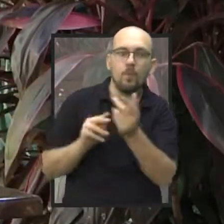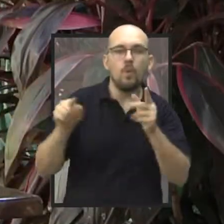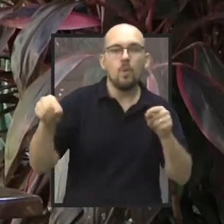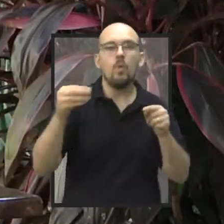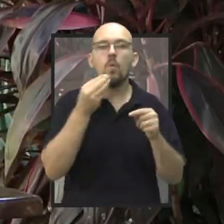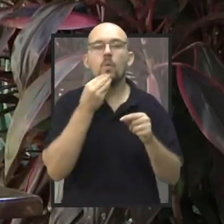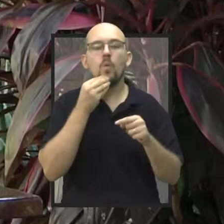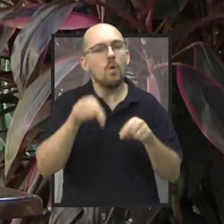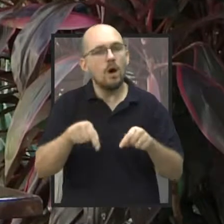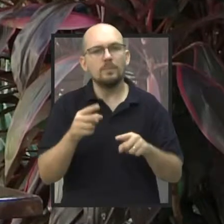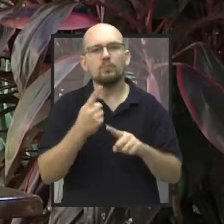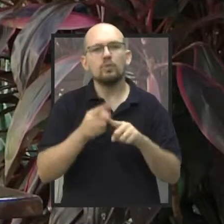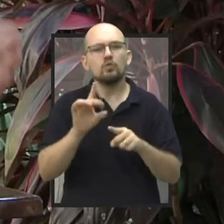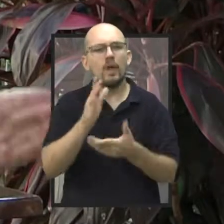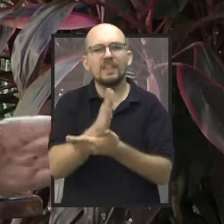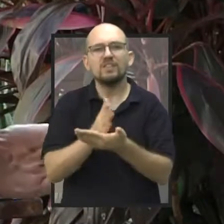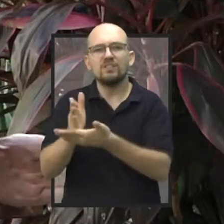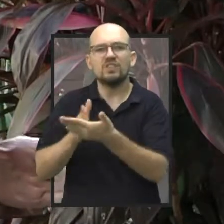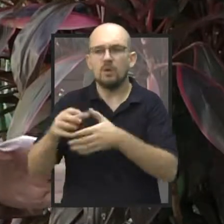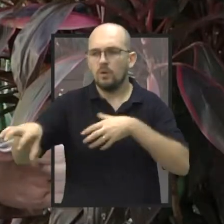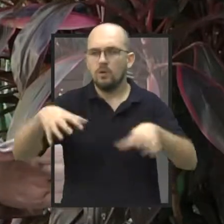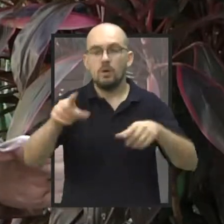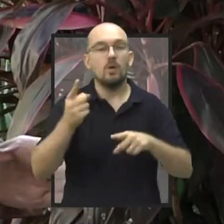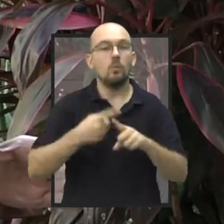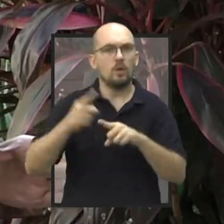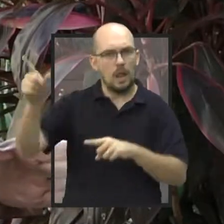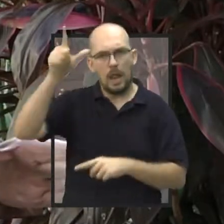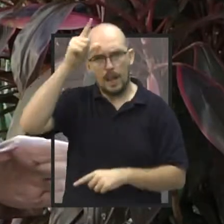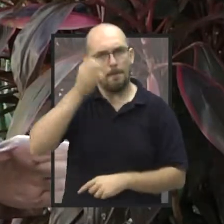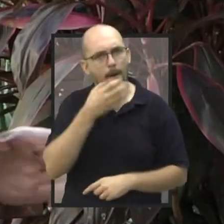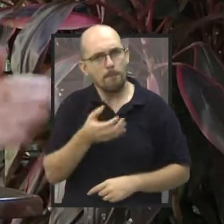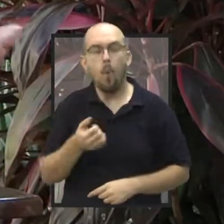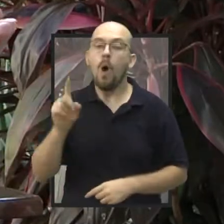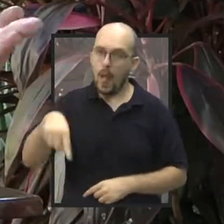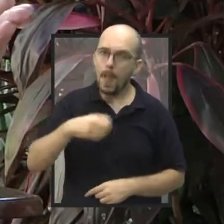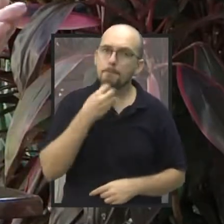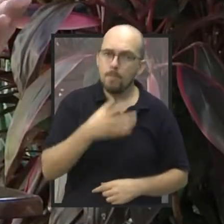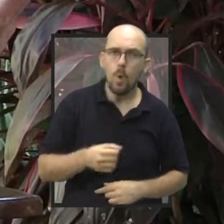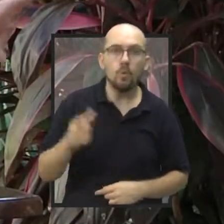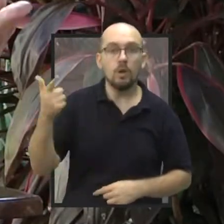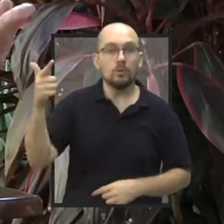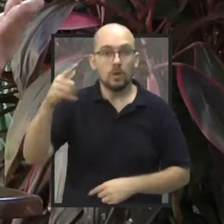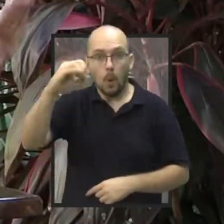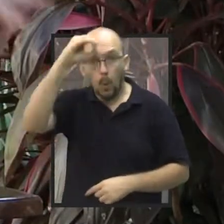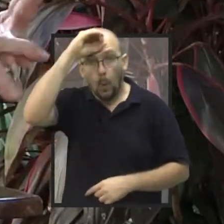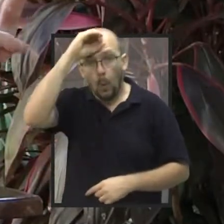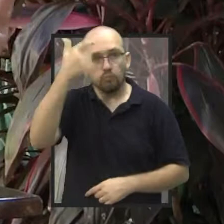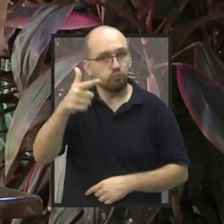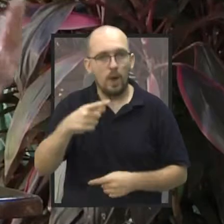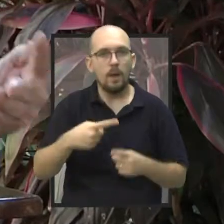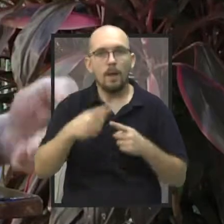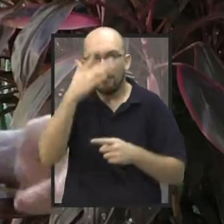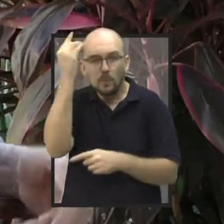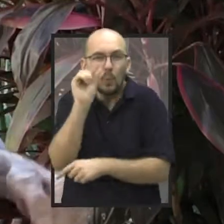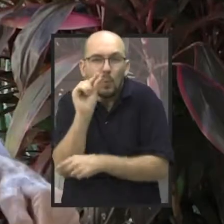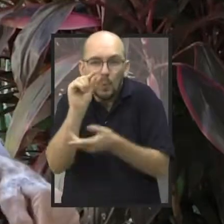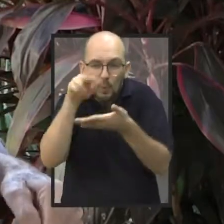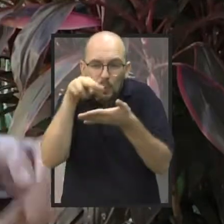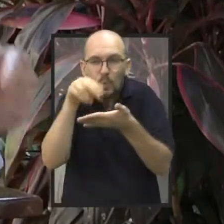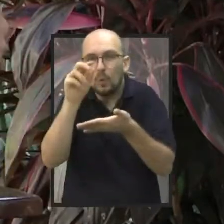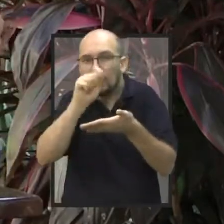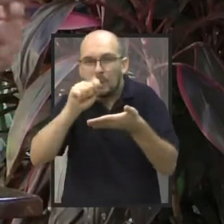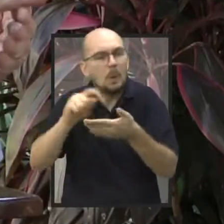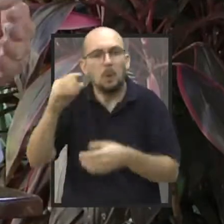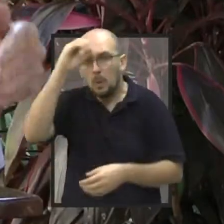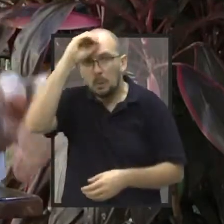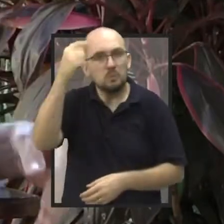divisão territorial? Não, o regime alemão é bom? É bom. Lá não tem analfabeto, não tem semi-analfabeto. Lá o povo é